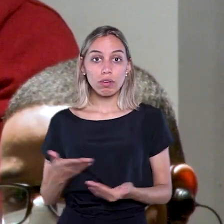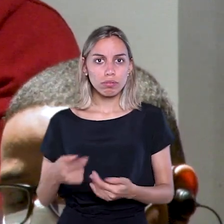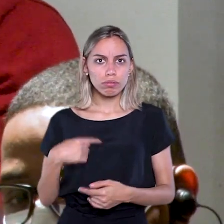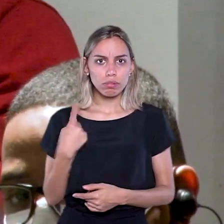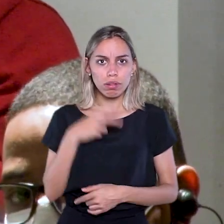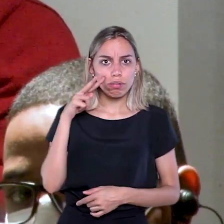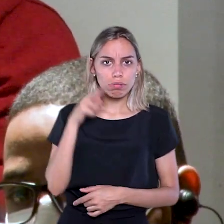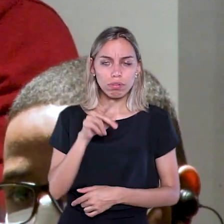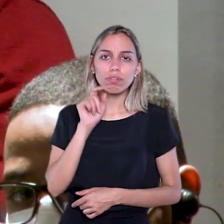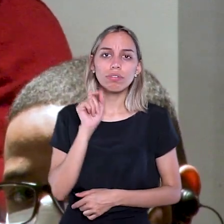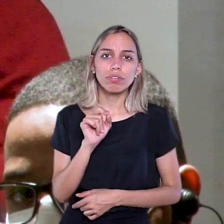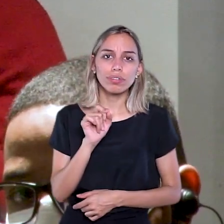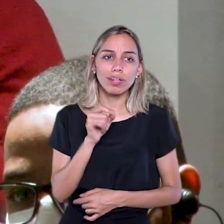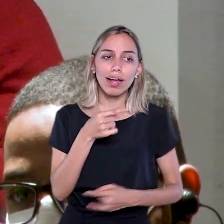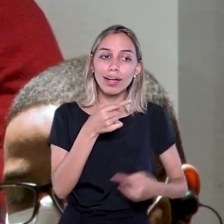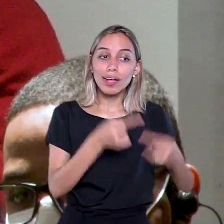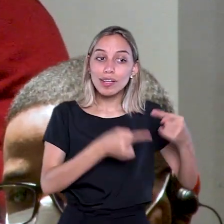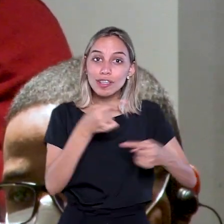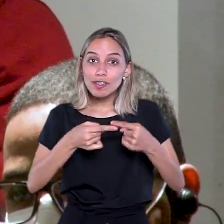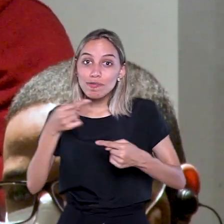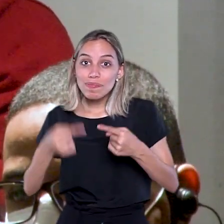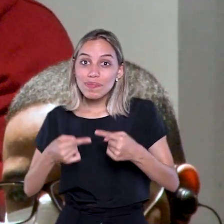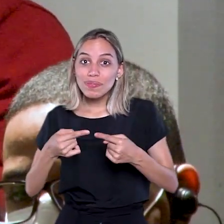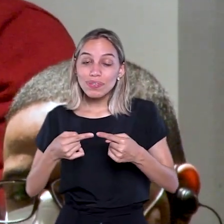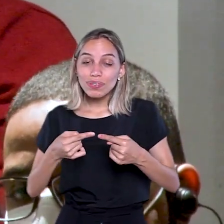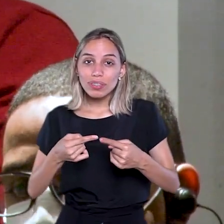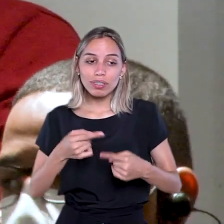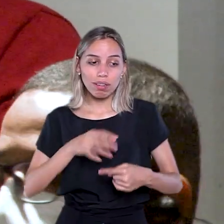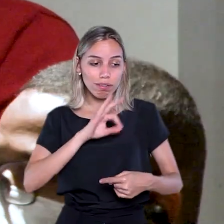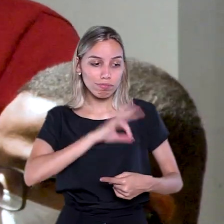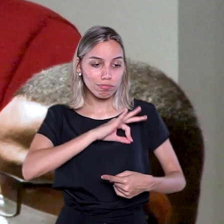lá? Lá atrás.